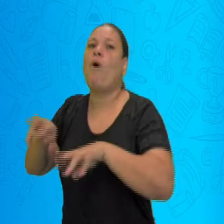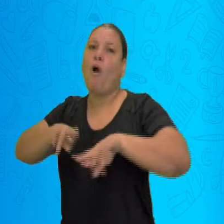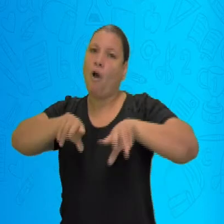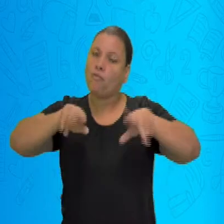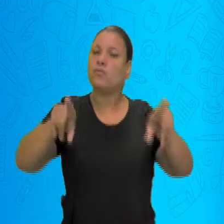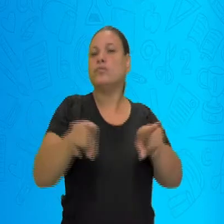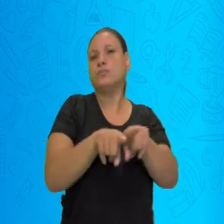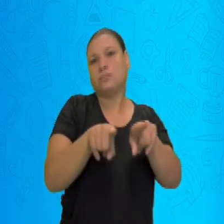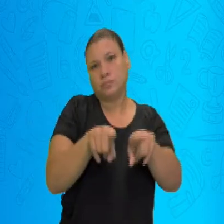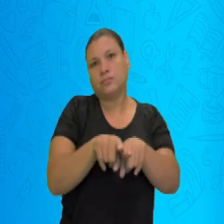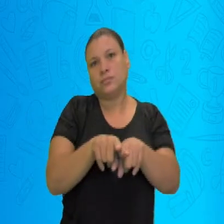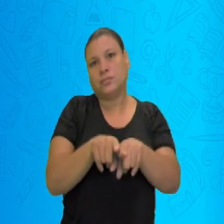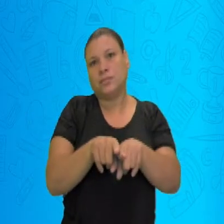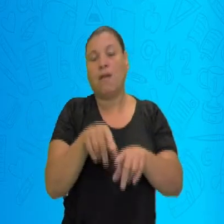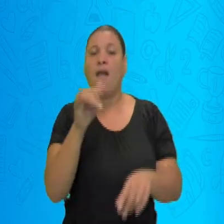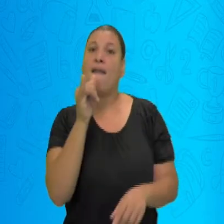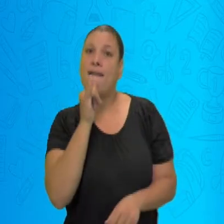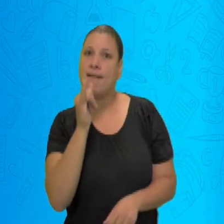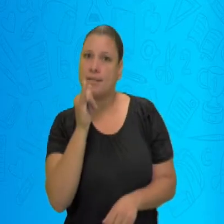português,